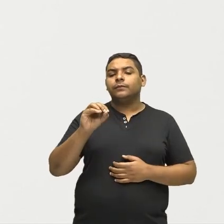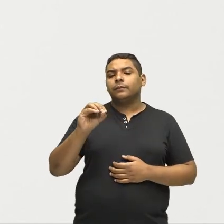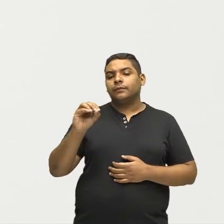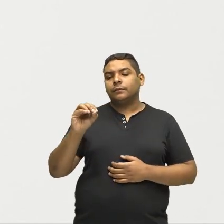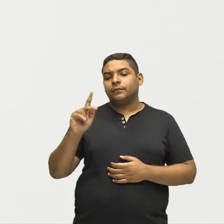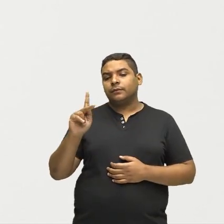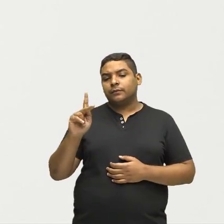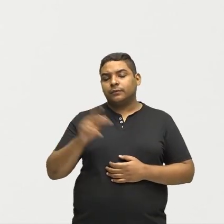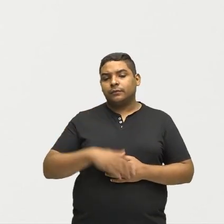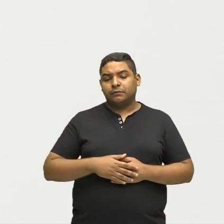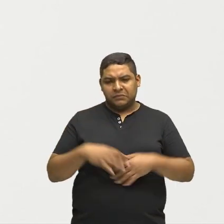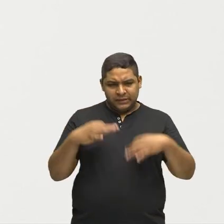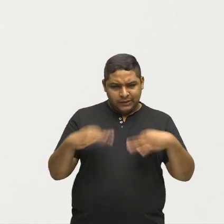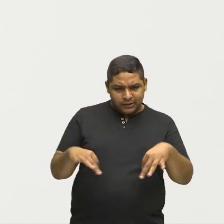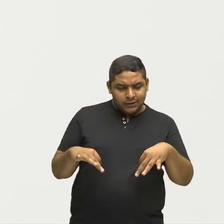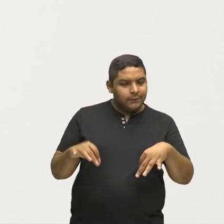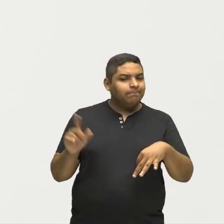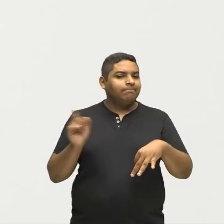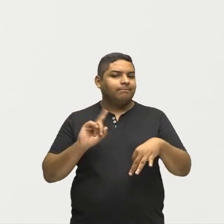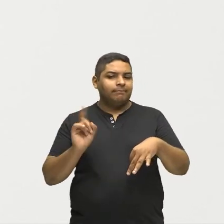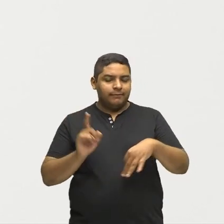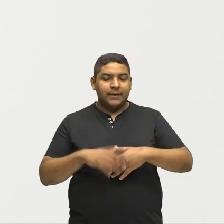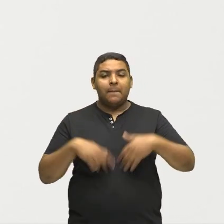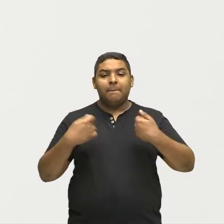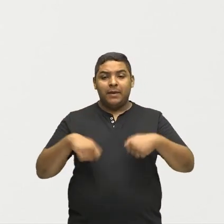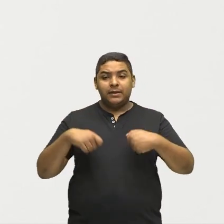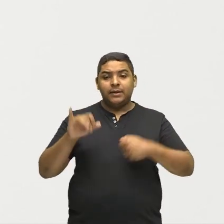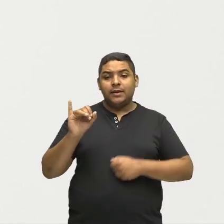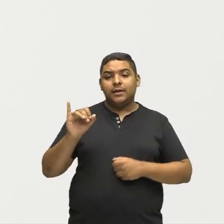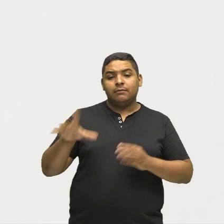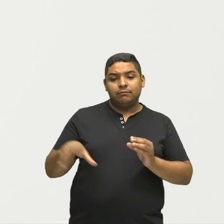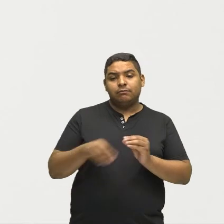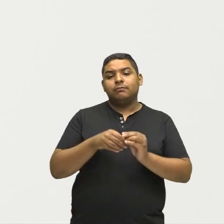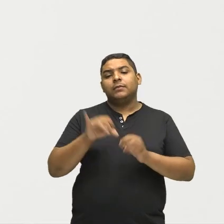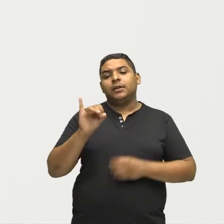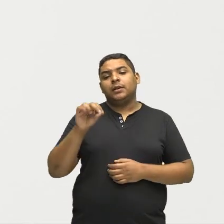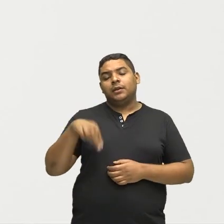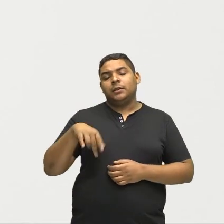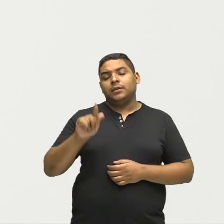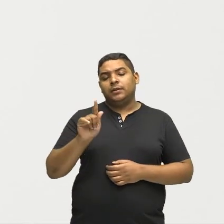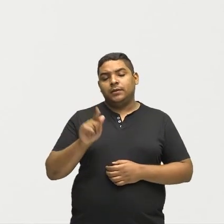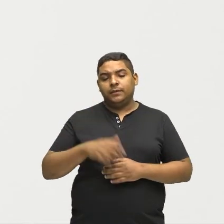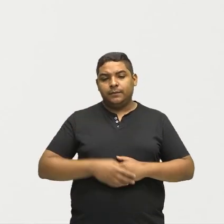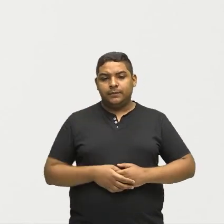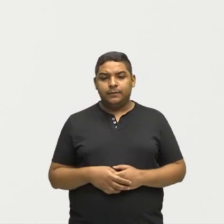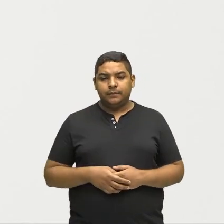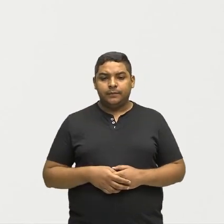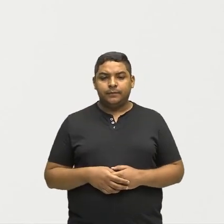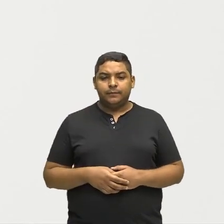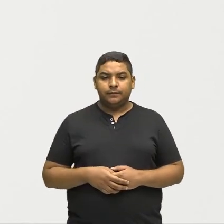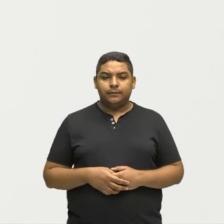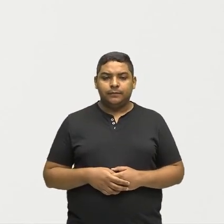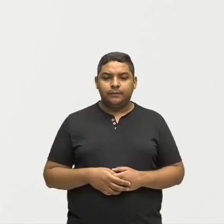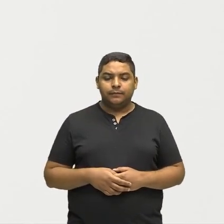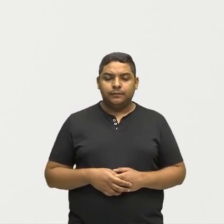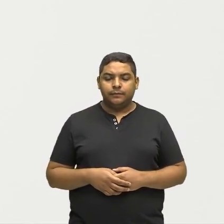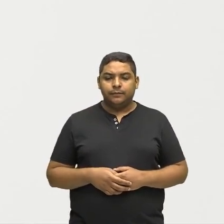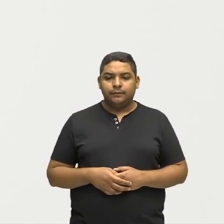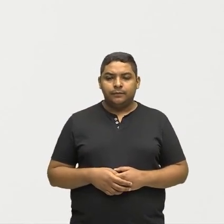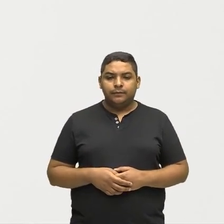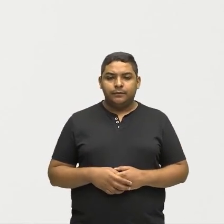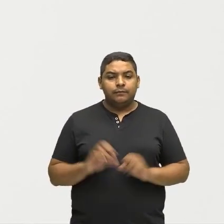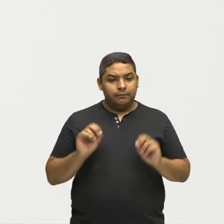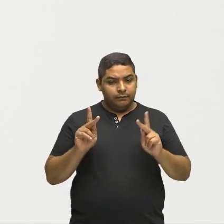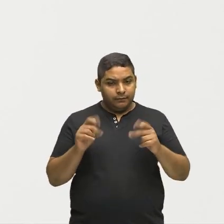aqui, people, tá correto? Não, eu preciso acrescentar o ing. Tudo bem? ing, cooking.